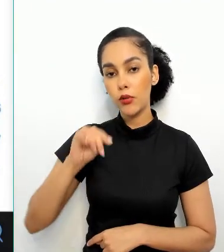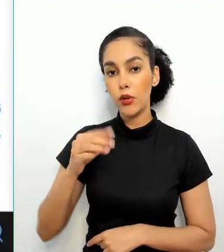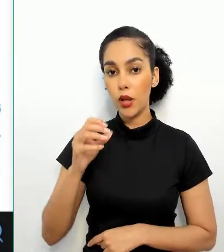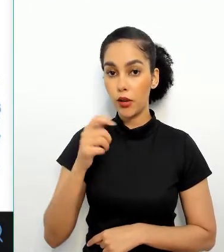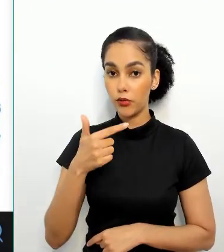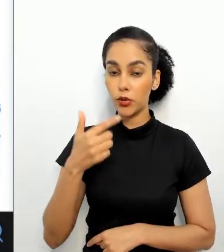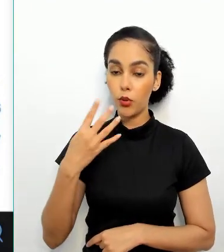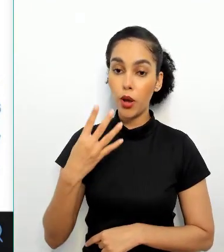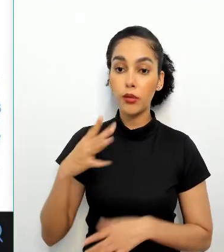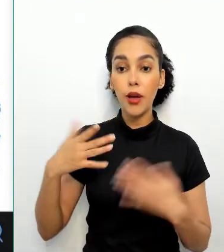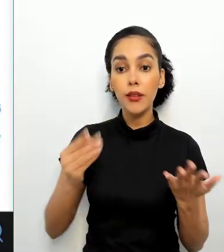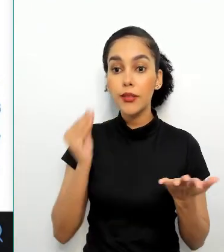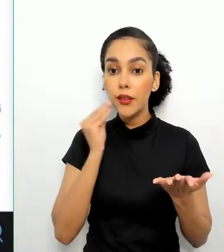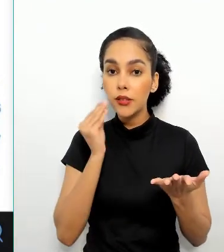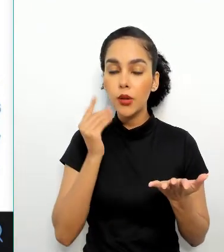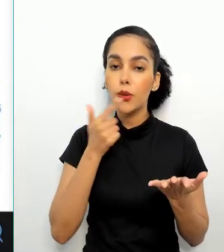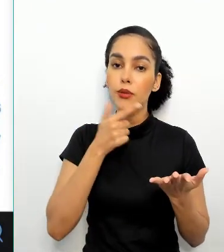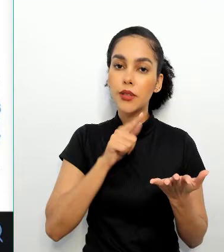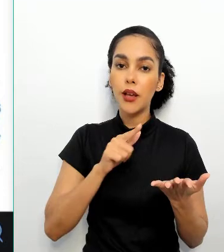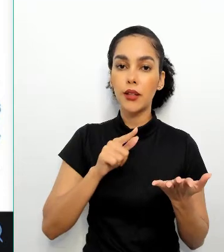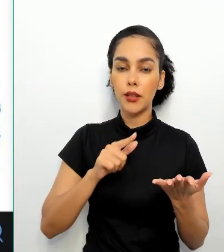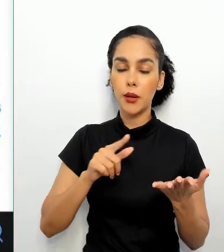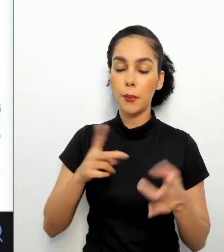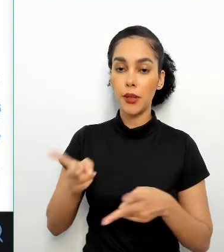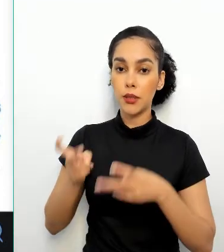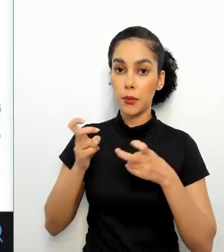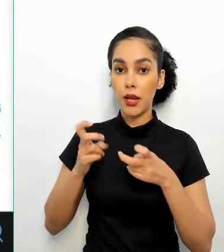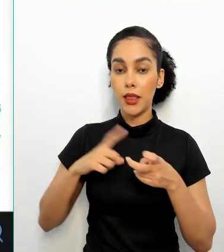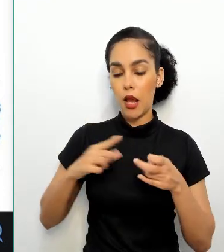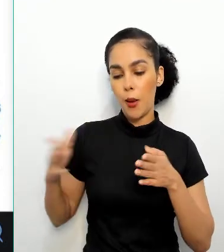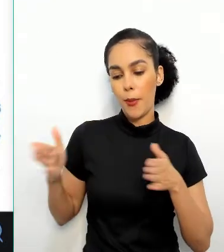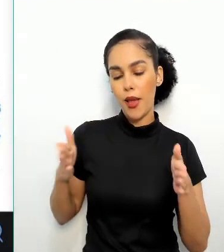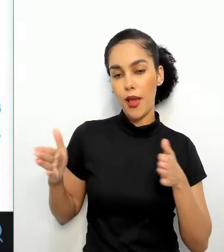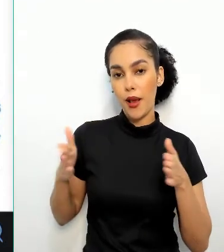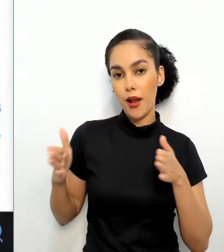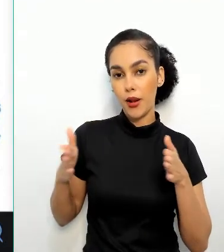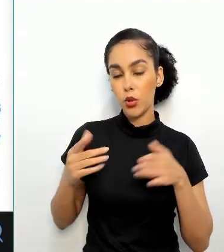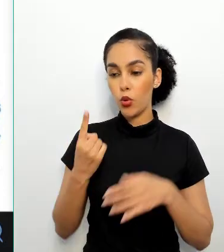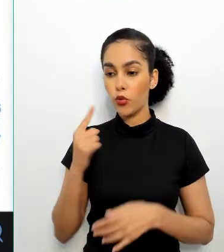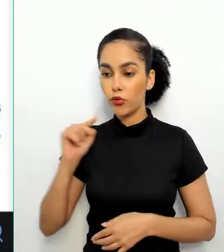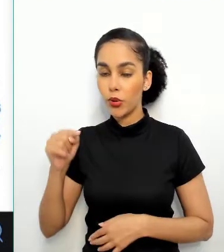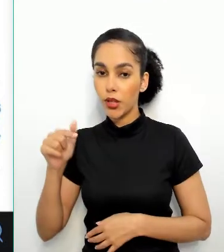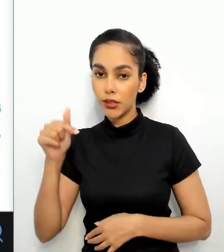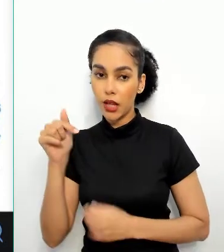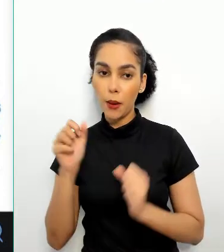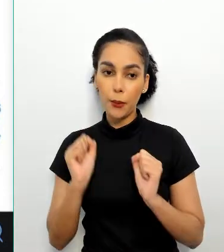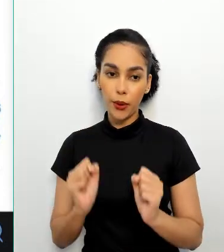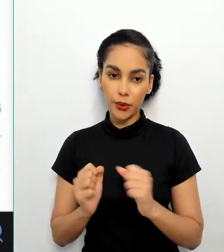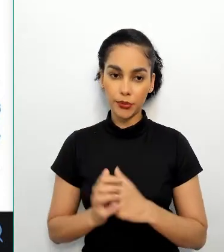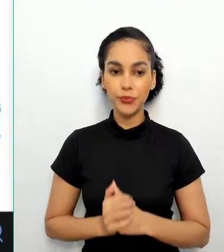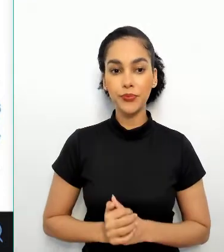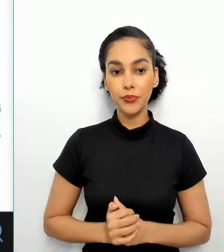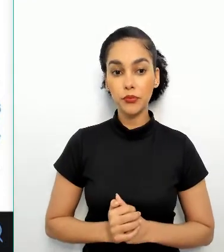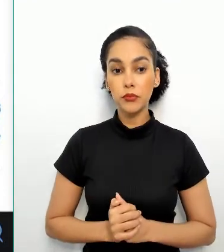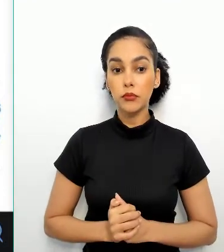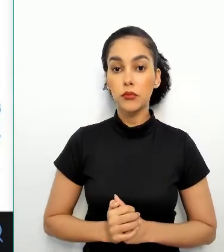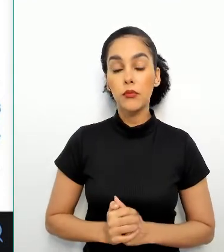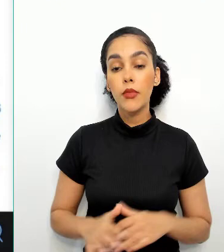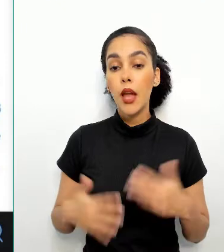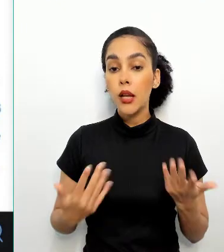3. E aí, com esses testes, você vai descobrir que a raiz de 3 está entre 1,7 e 1,8. Aí você pode até usar